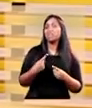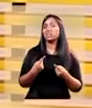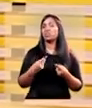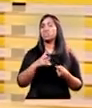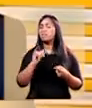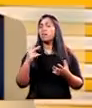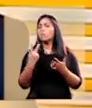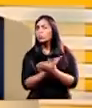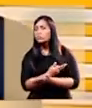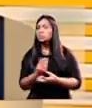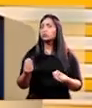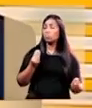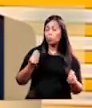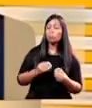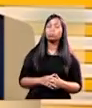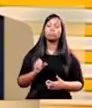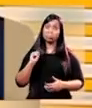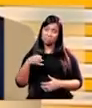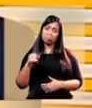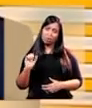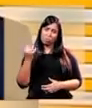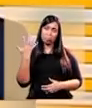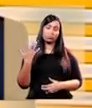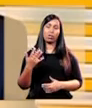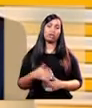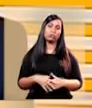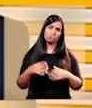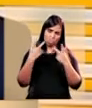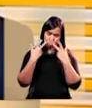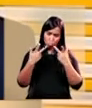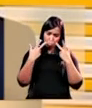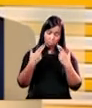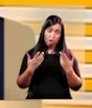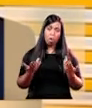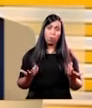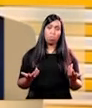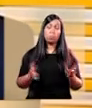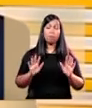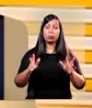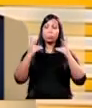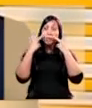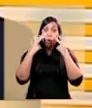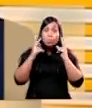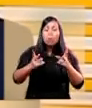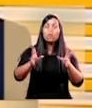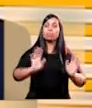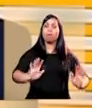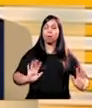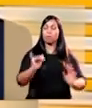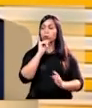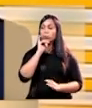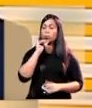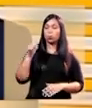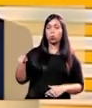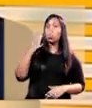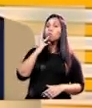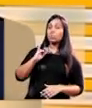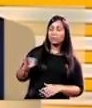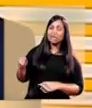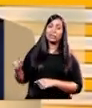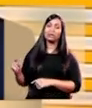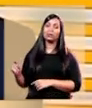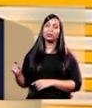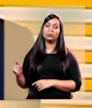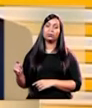acontecer? Pode acontecer, e acontece, né? Não é raro, mas também não é comum. Né? Quando uma criança